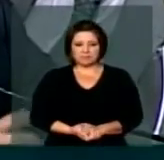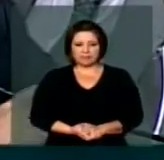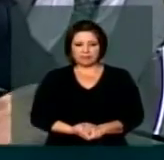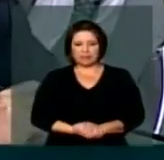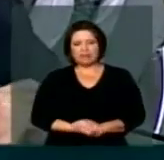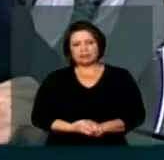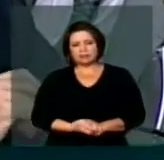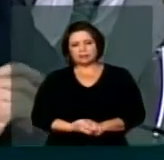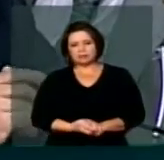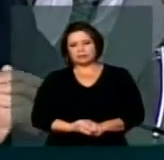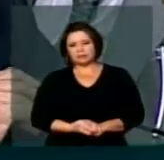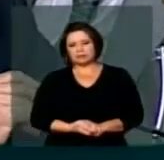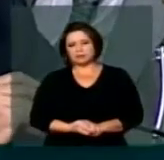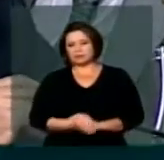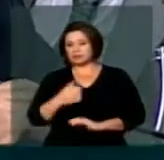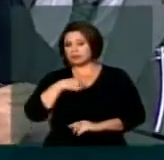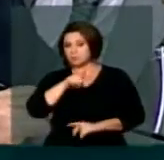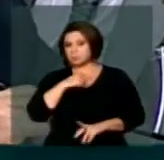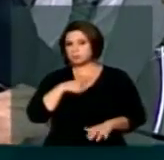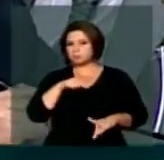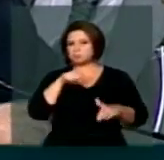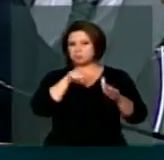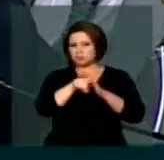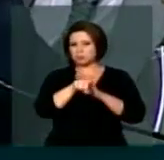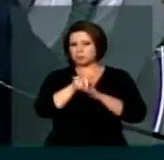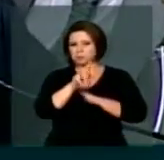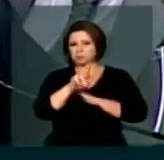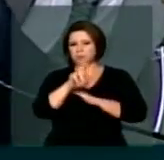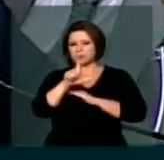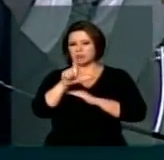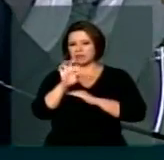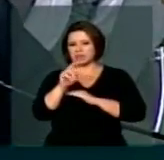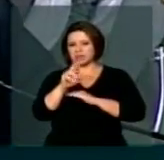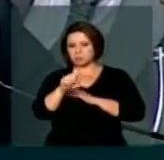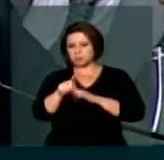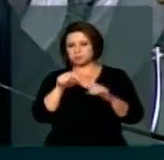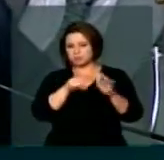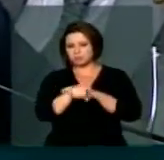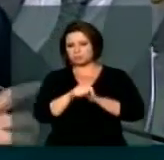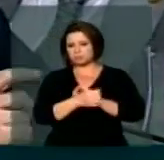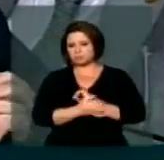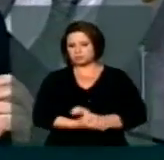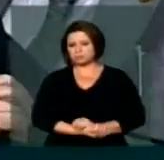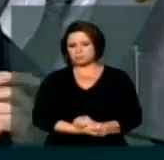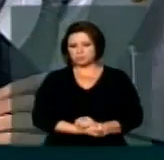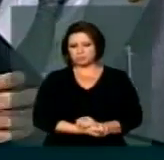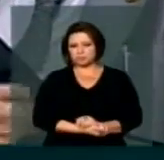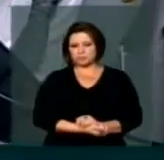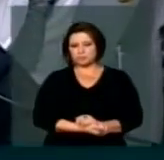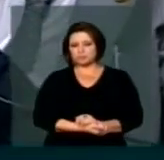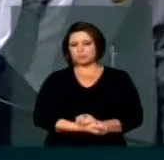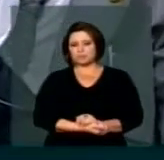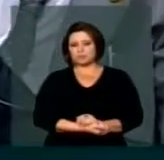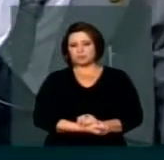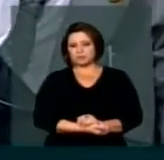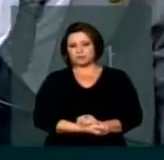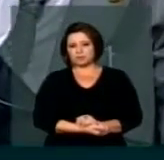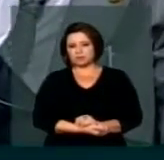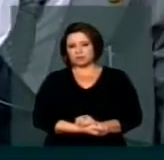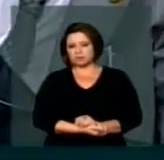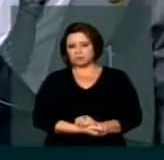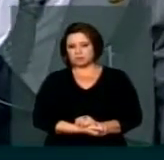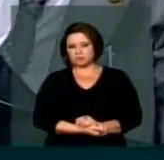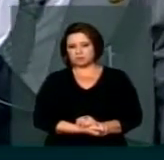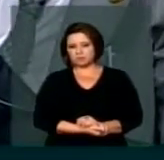numa das perguntas do relator, o deputado Marco Maia, o senhor Severo